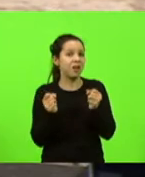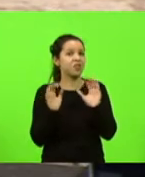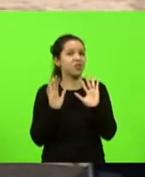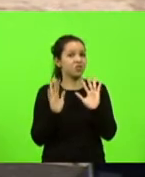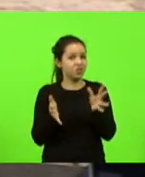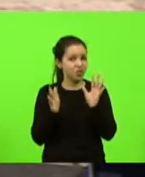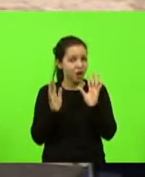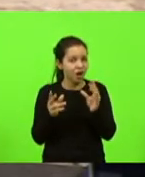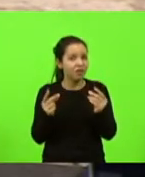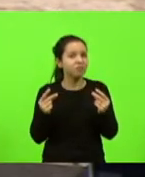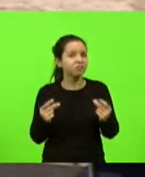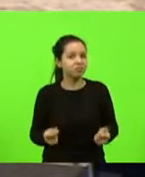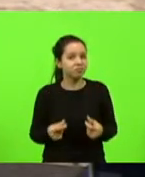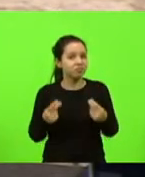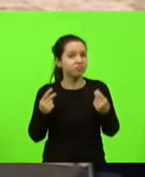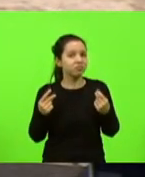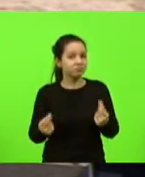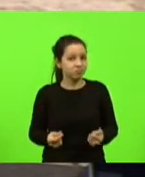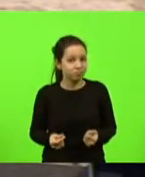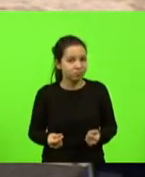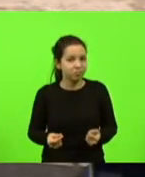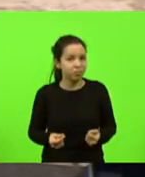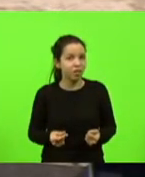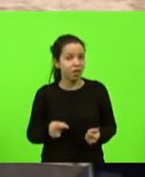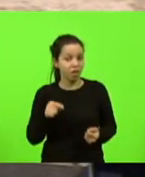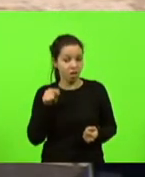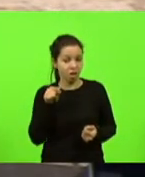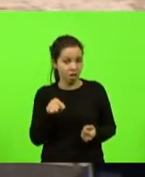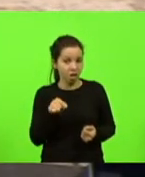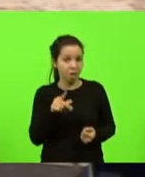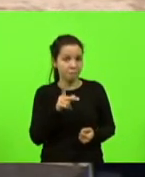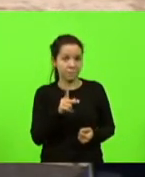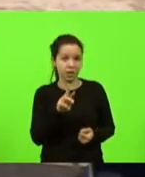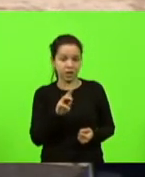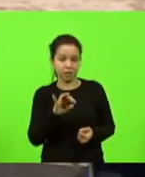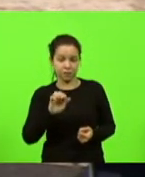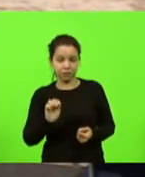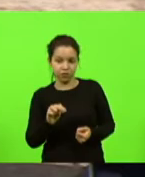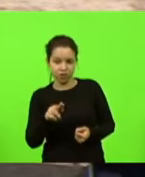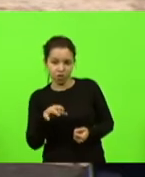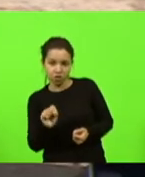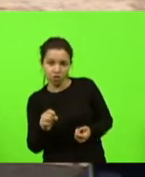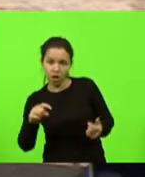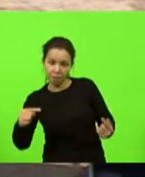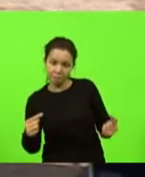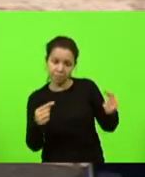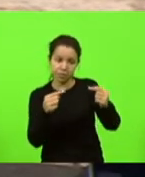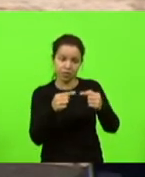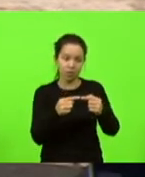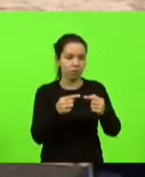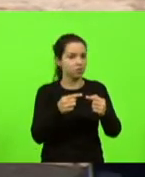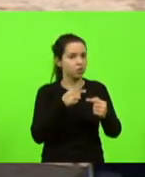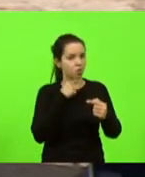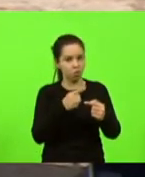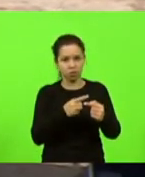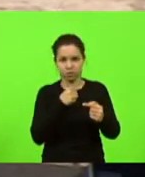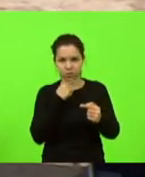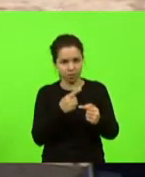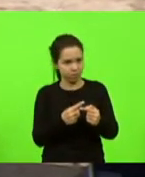E eles não conseguem se enquadrar nesse prefis aqui. Não conseguem, mesmo que abrisse a data, não consegue.